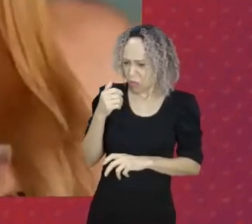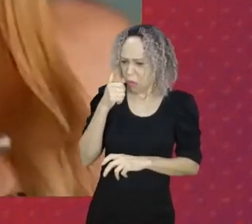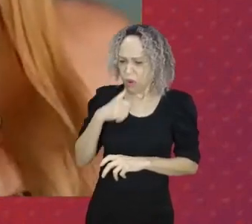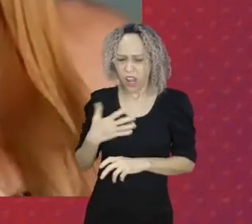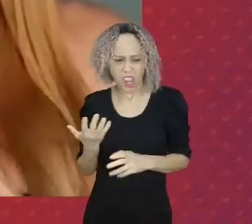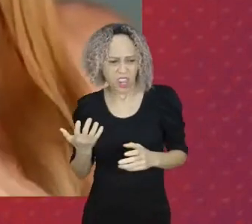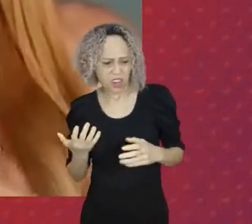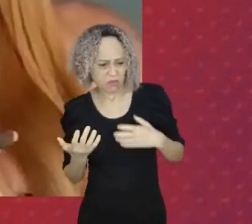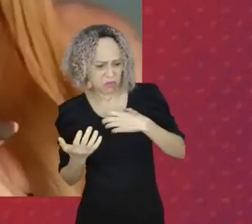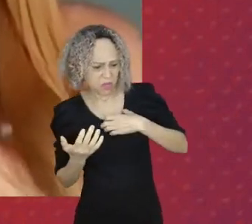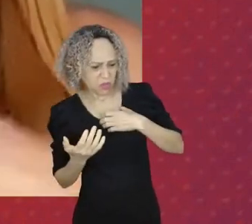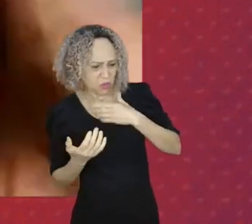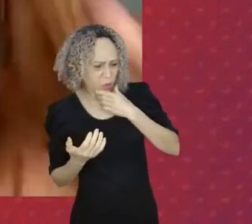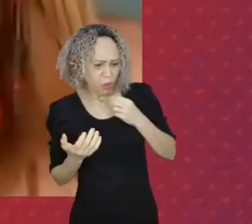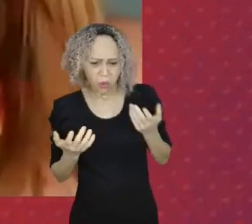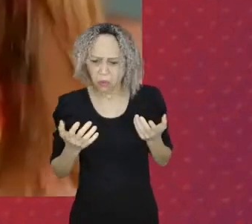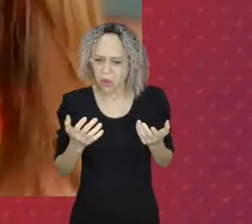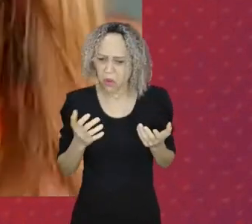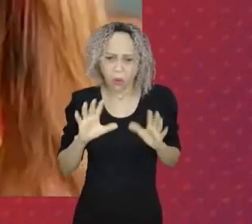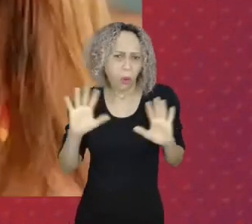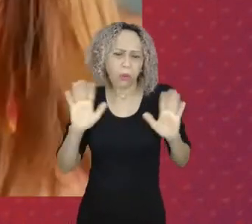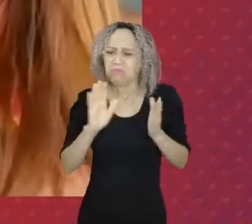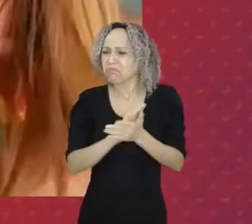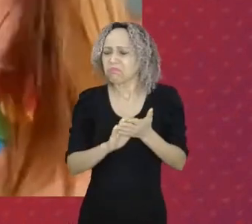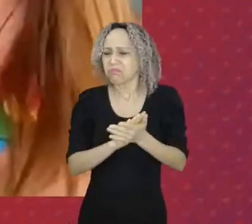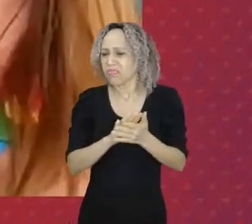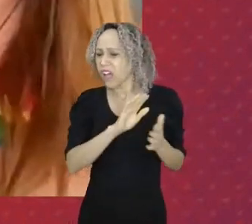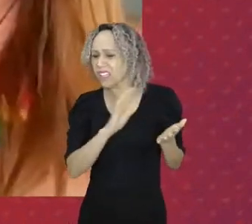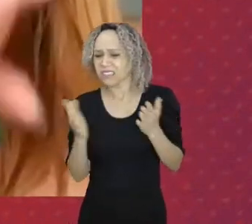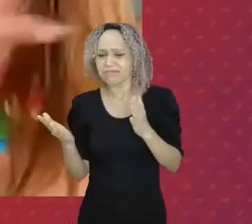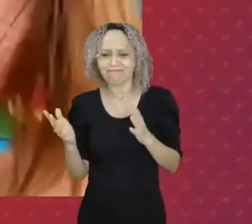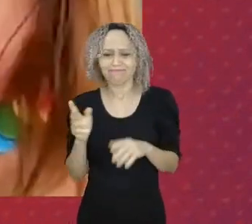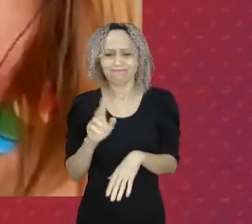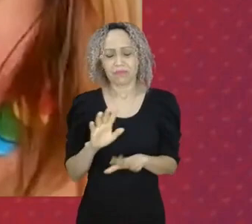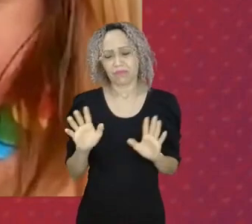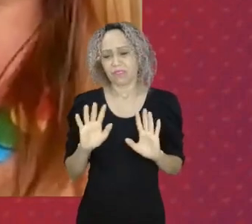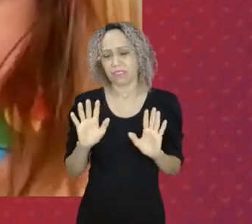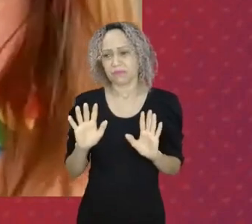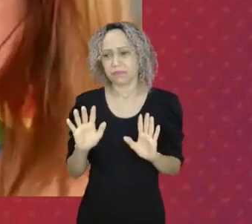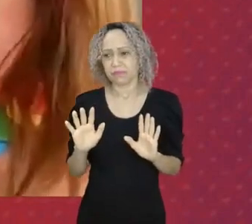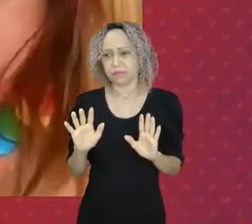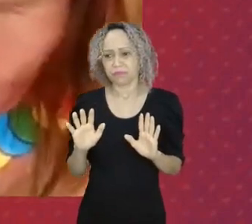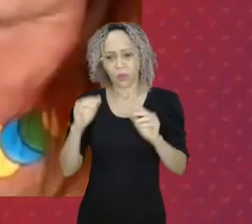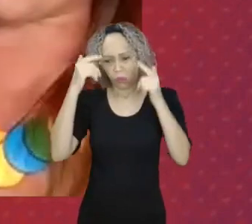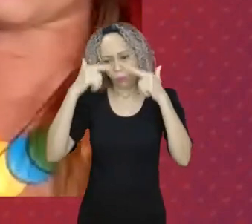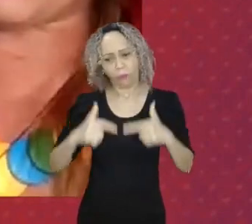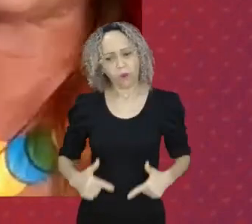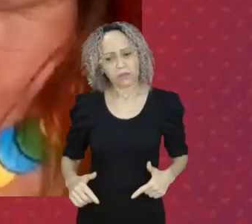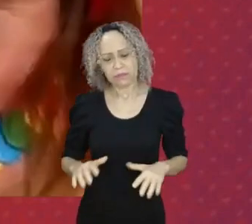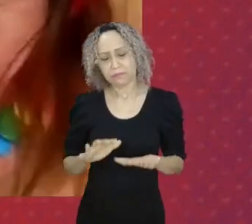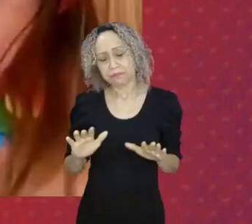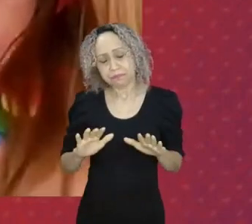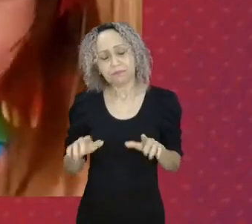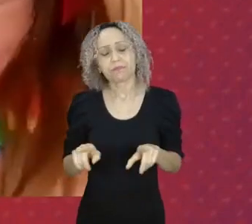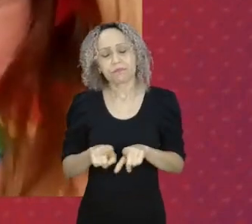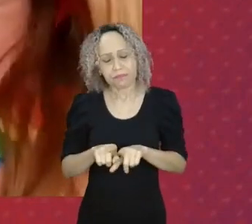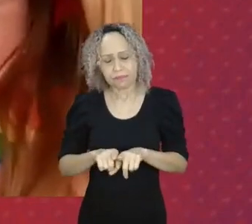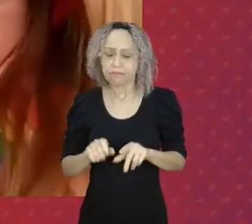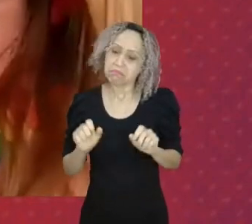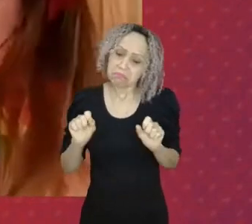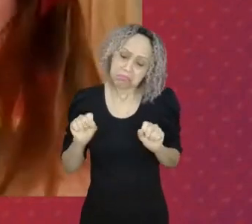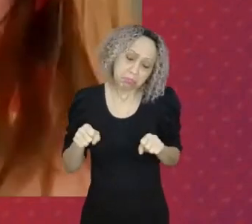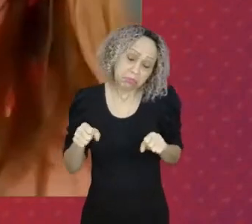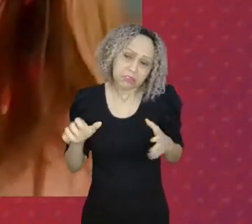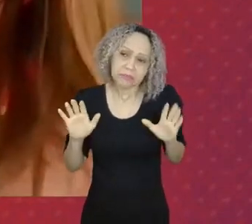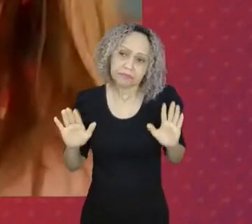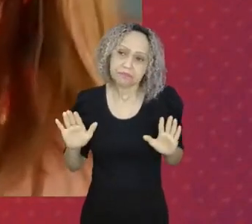né? E assim por diante. Então, a identidade de gênero está nesse campo e ela está nesse lugar. Então, é bom a gente determinar